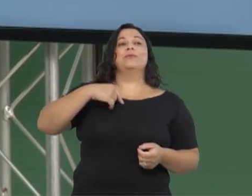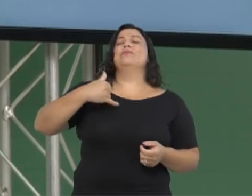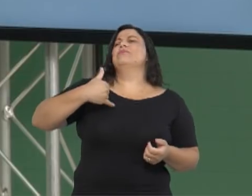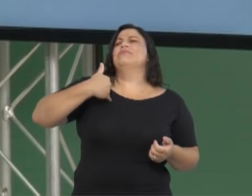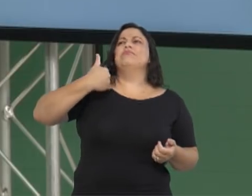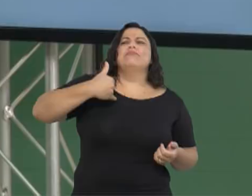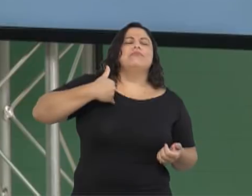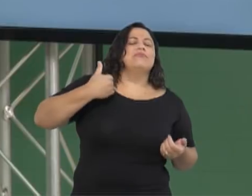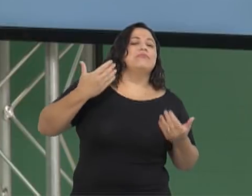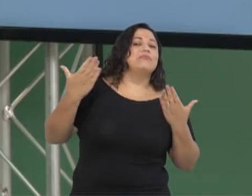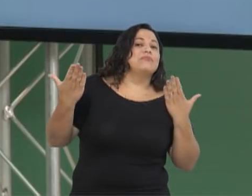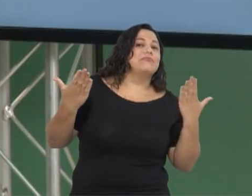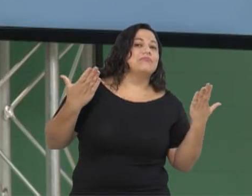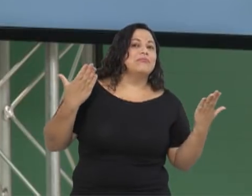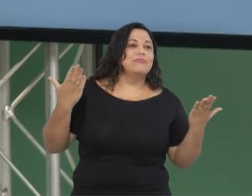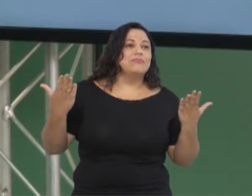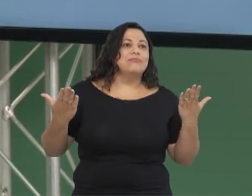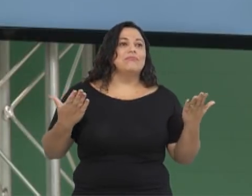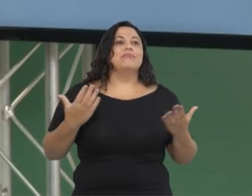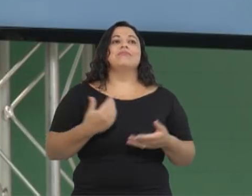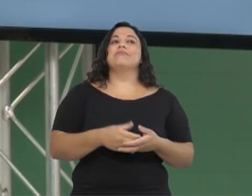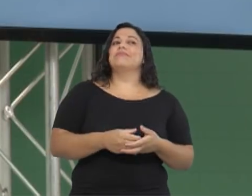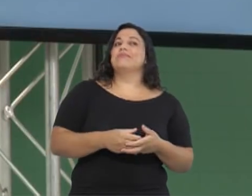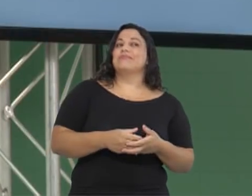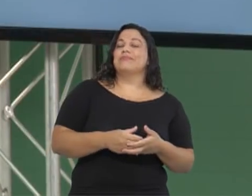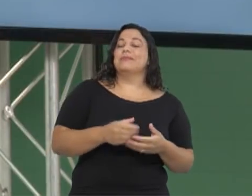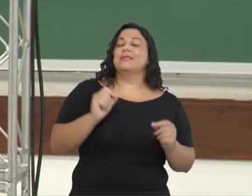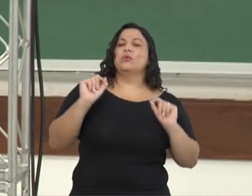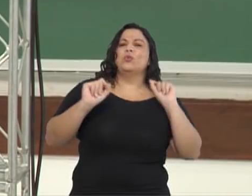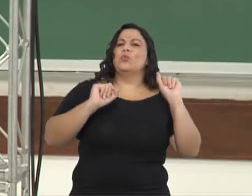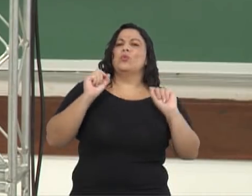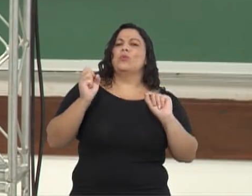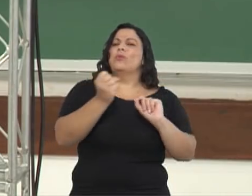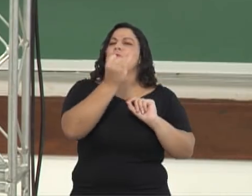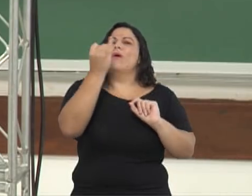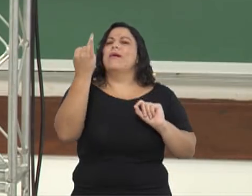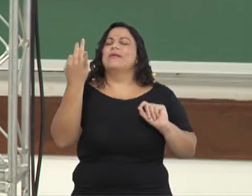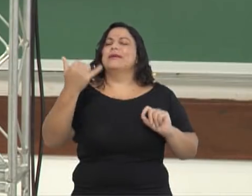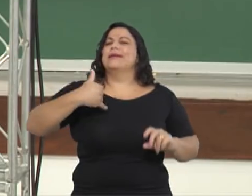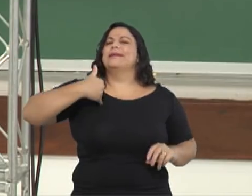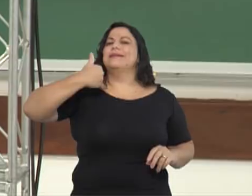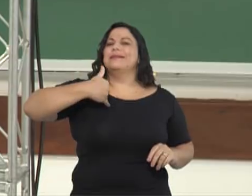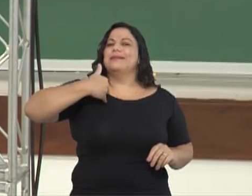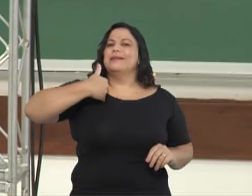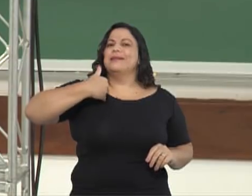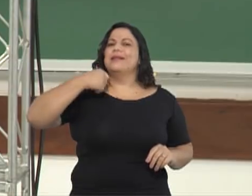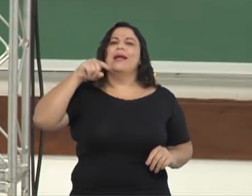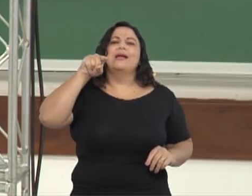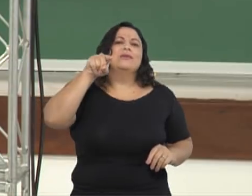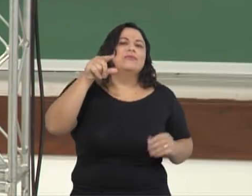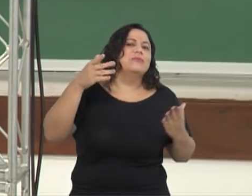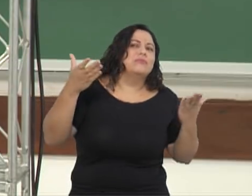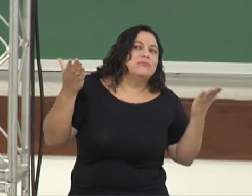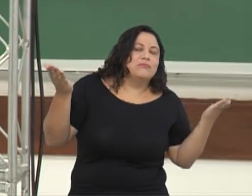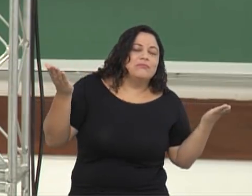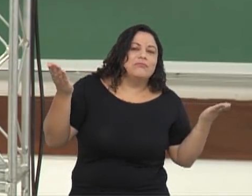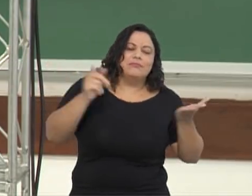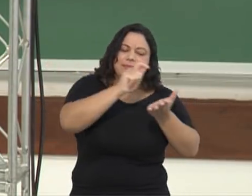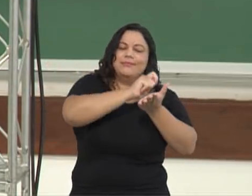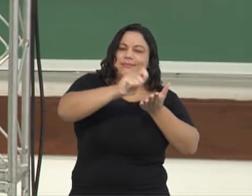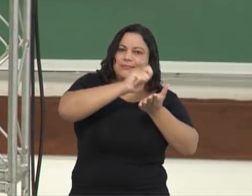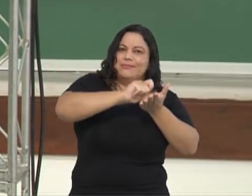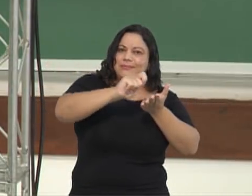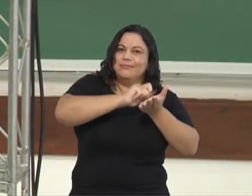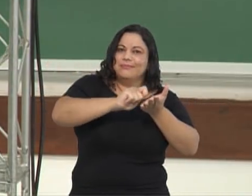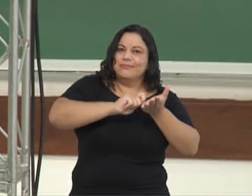I am 12 years old. E aí, qual é a idade de vocês? Escrevam lá no caderninho de